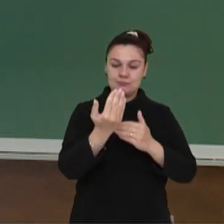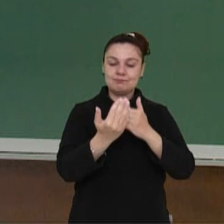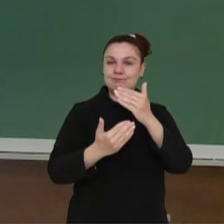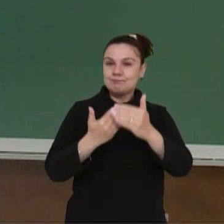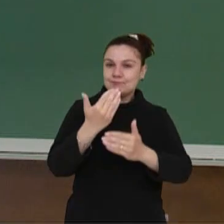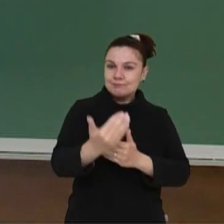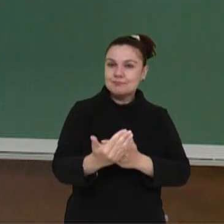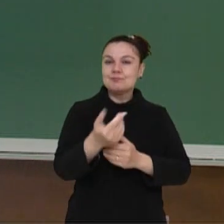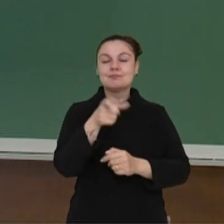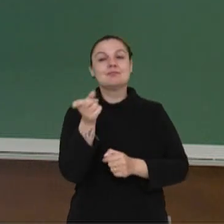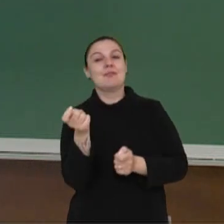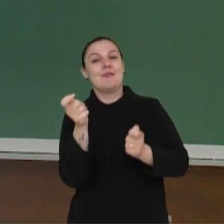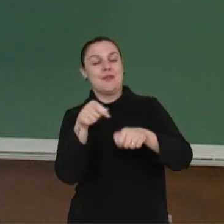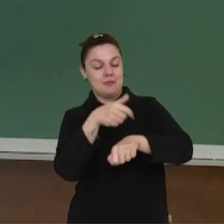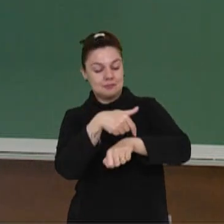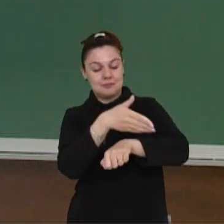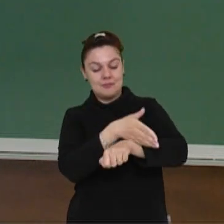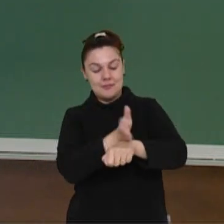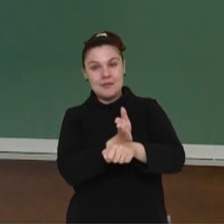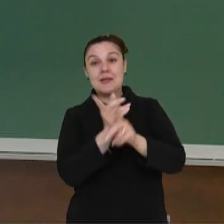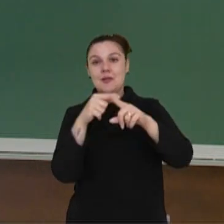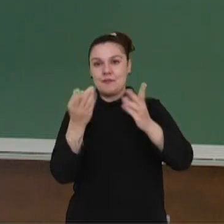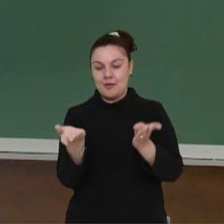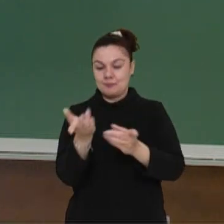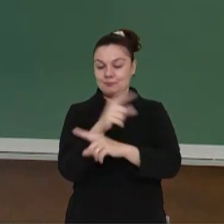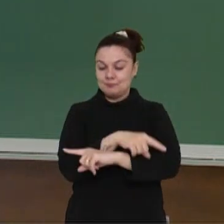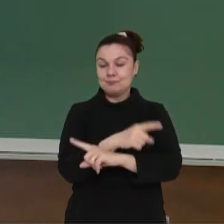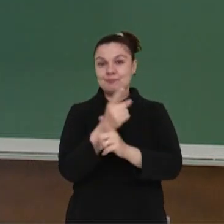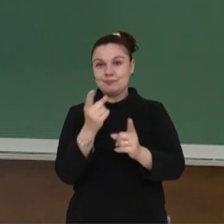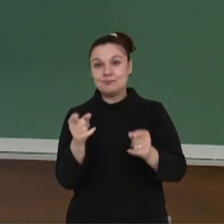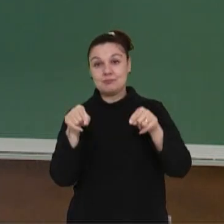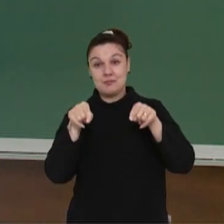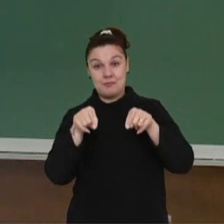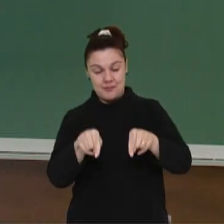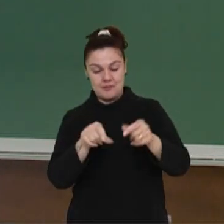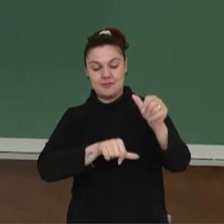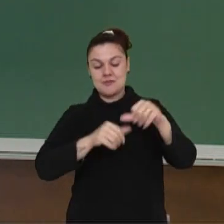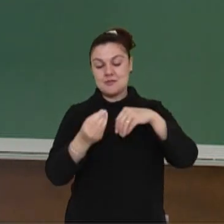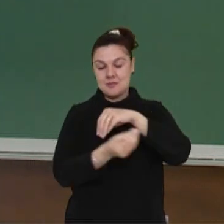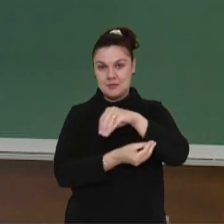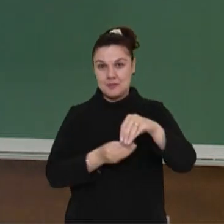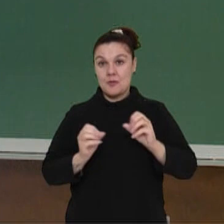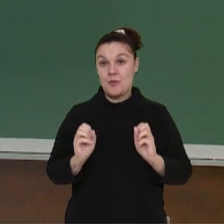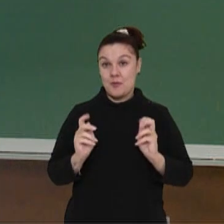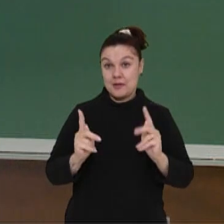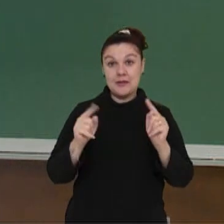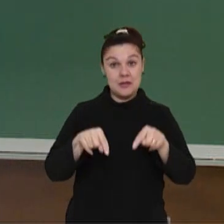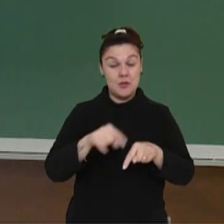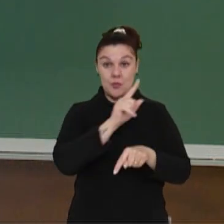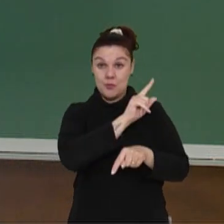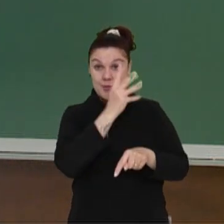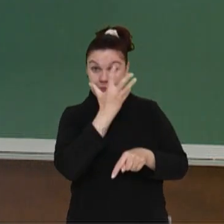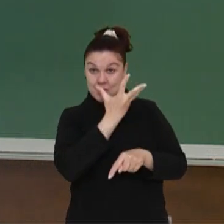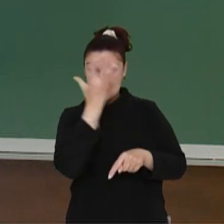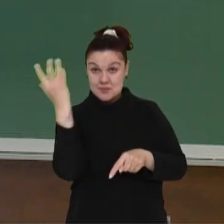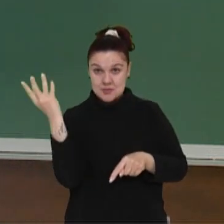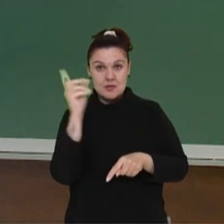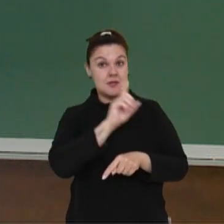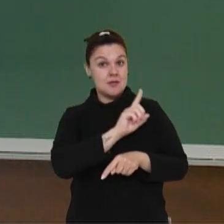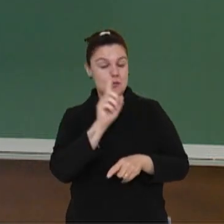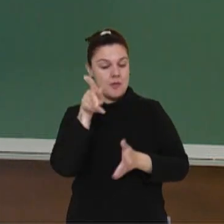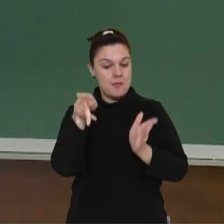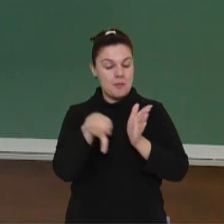e aí sim eu tenho um processo de reversibilidade nessa reação química. Então, não esqueçam, não